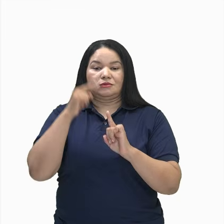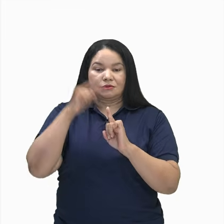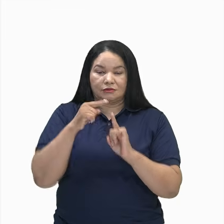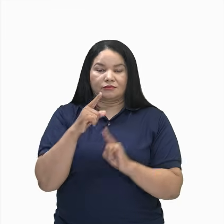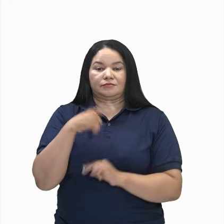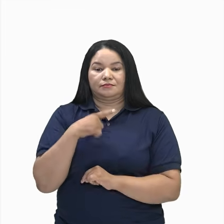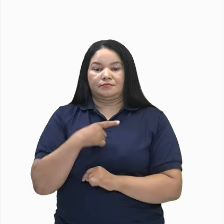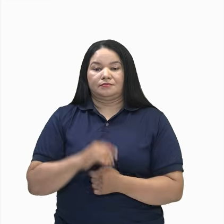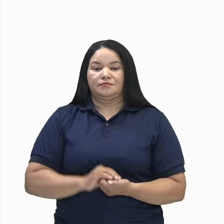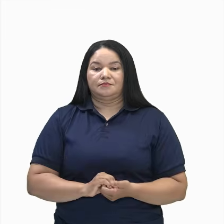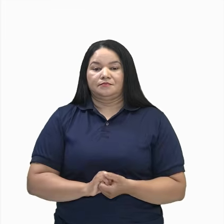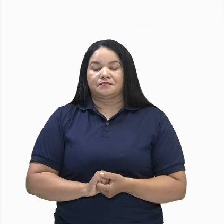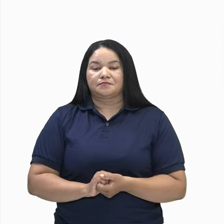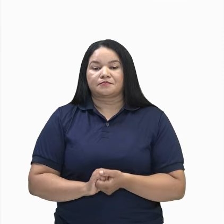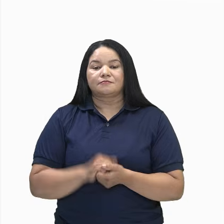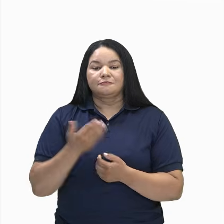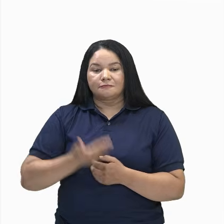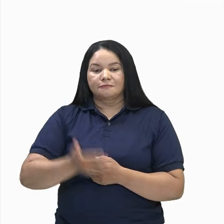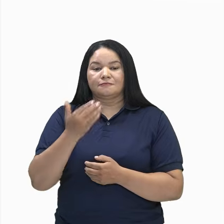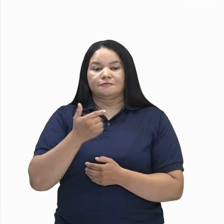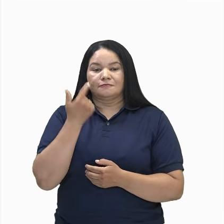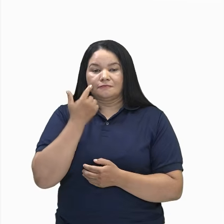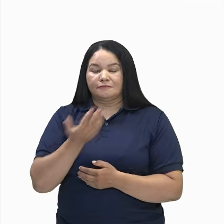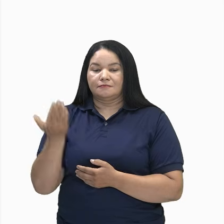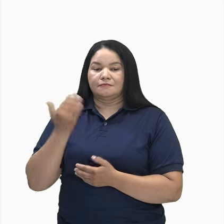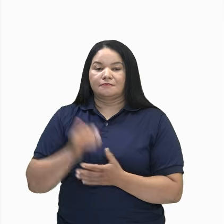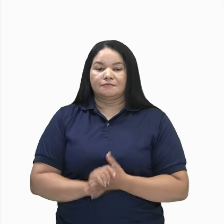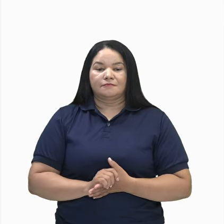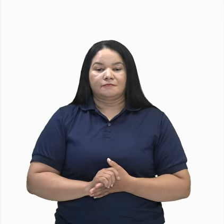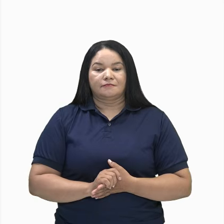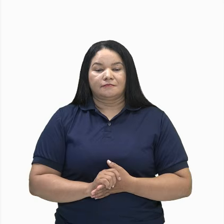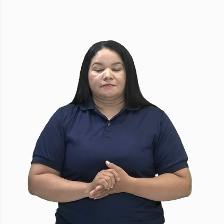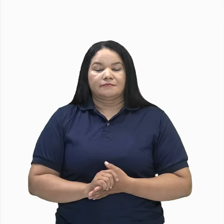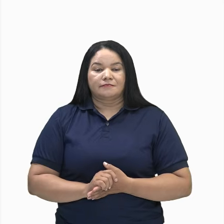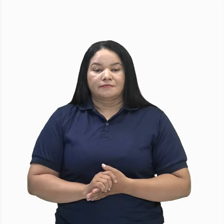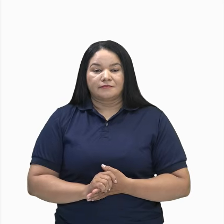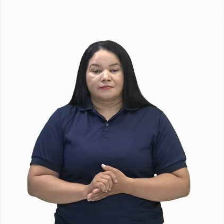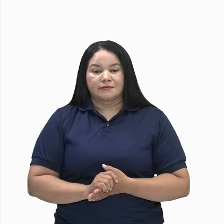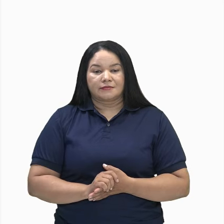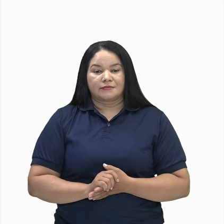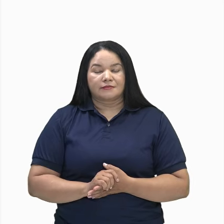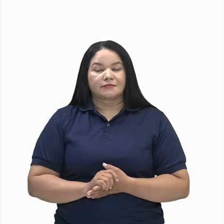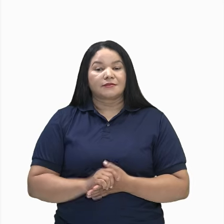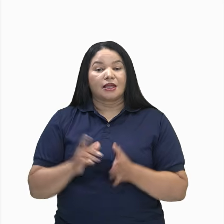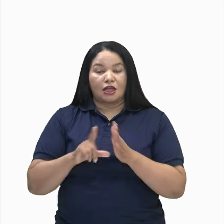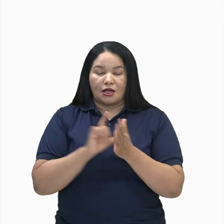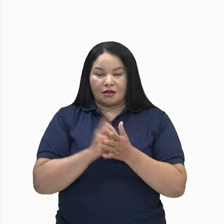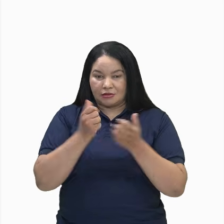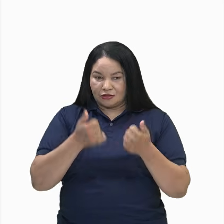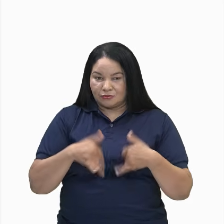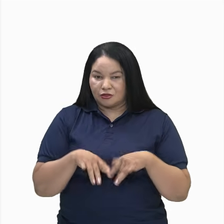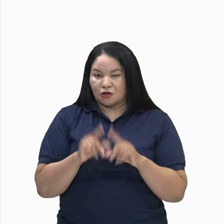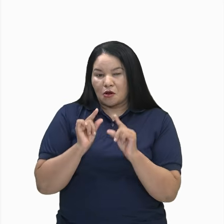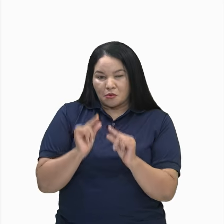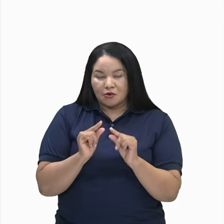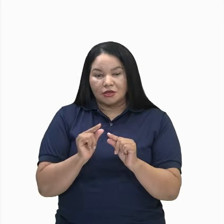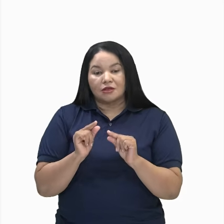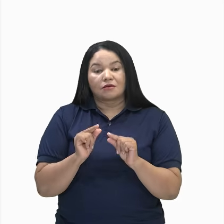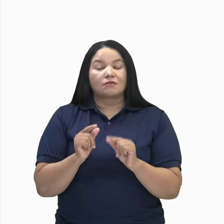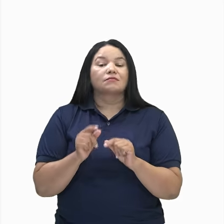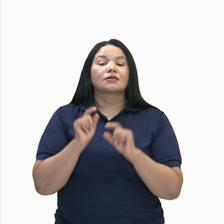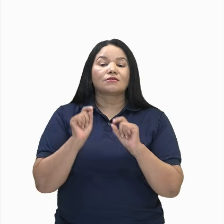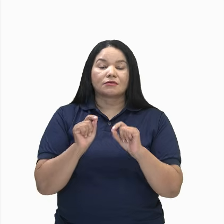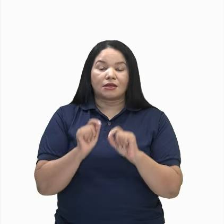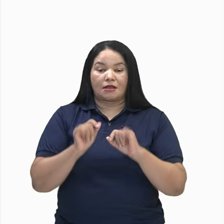ok? E aí, avançando com esta aula, a gente comentou logo no início que uma